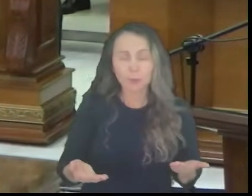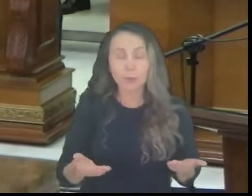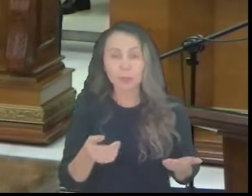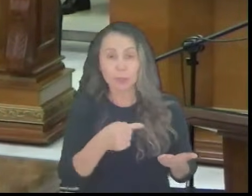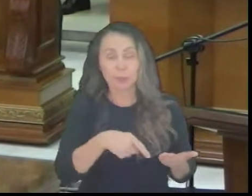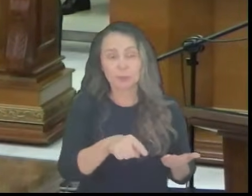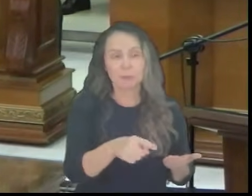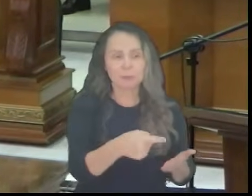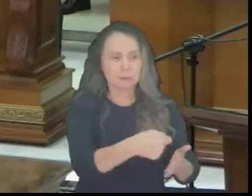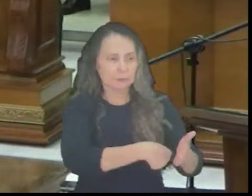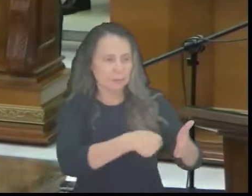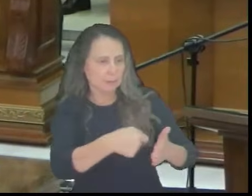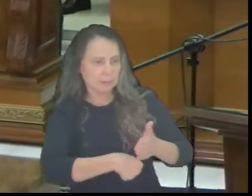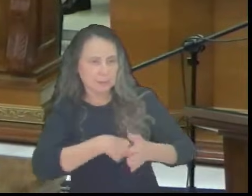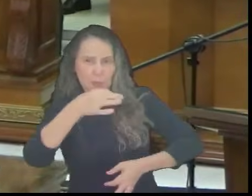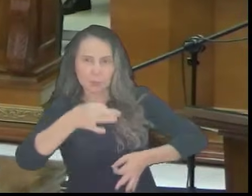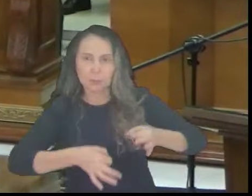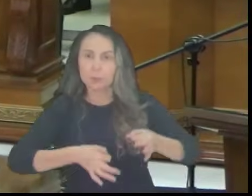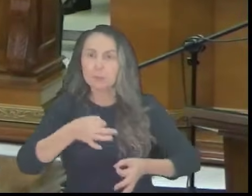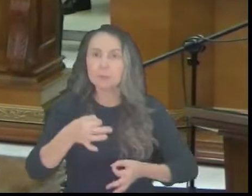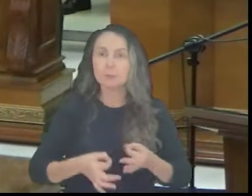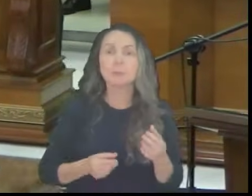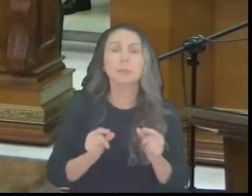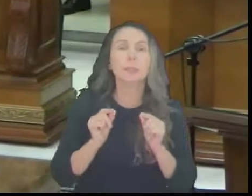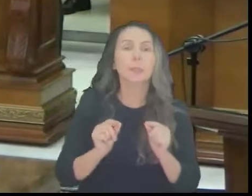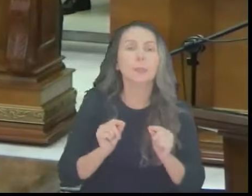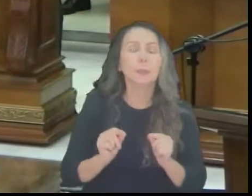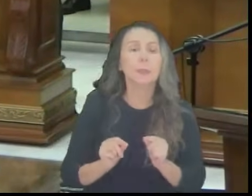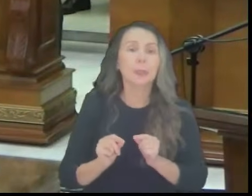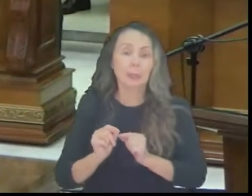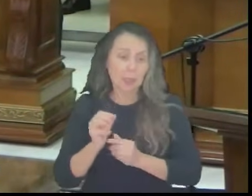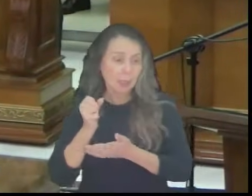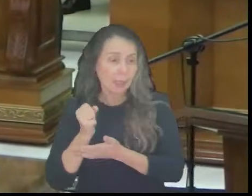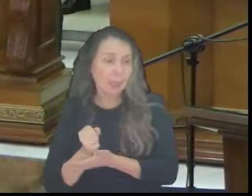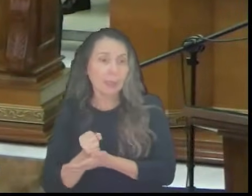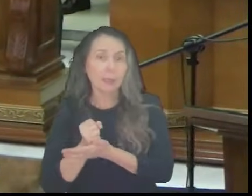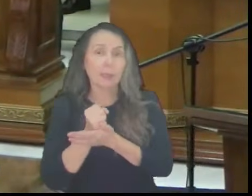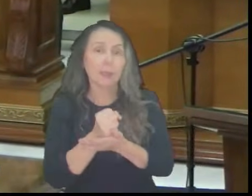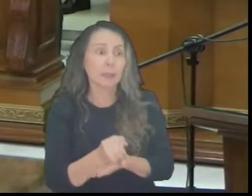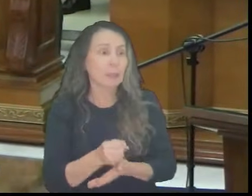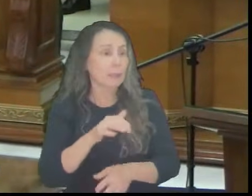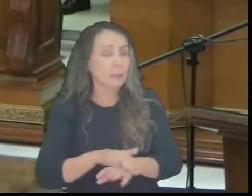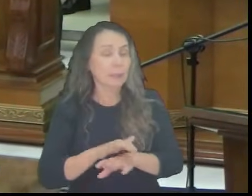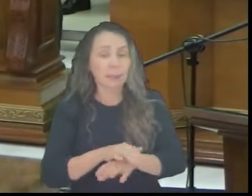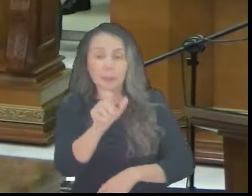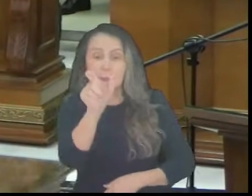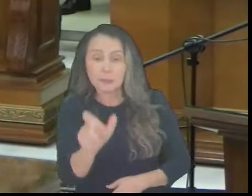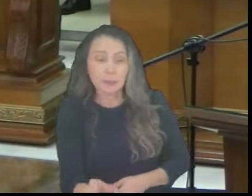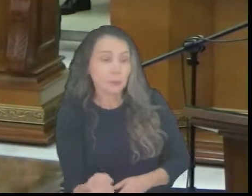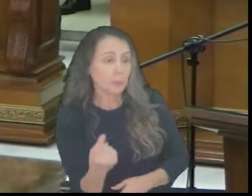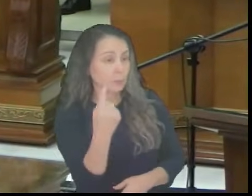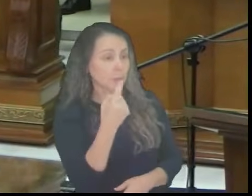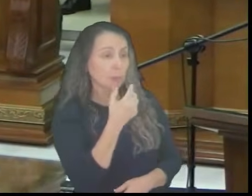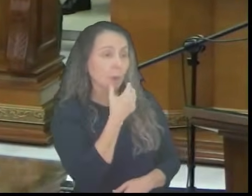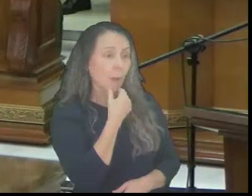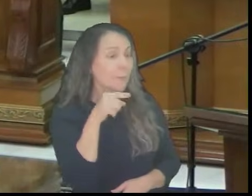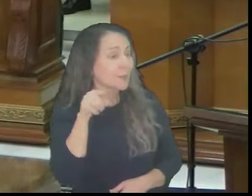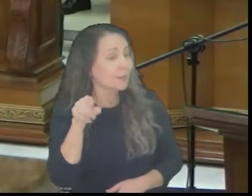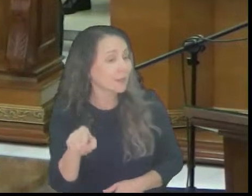interrogados acerca do benefício feito a um homem